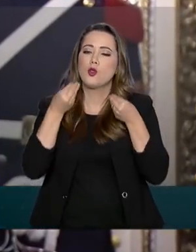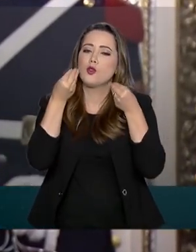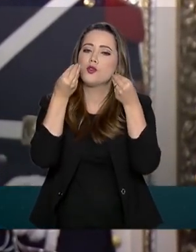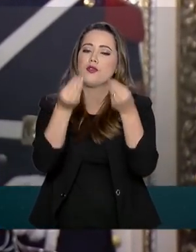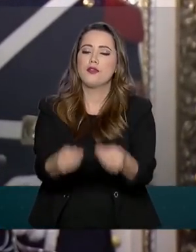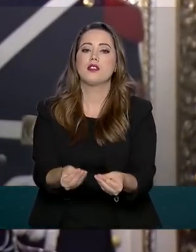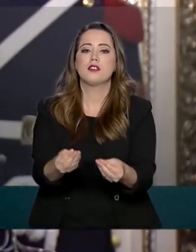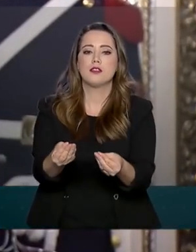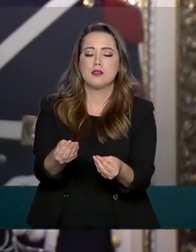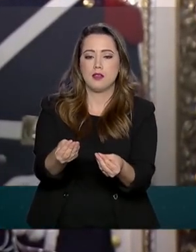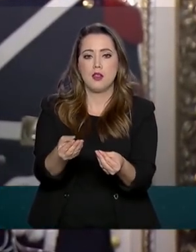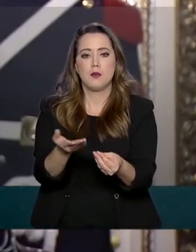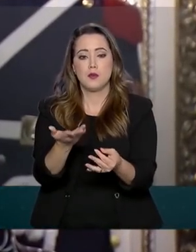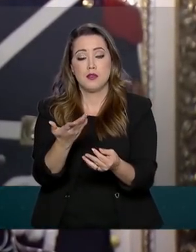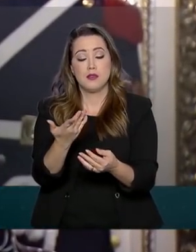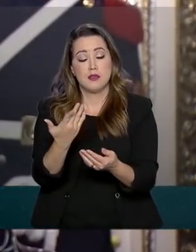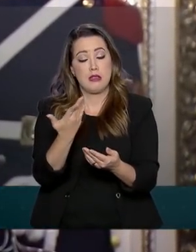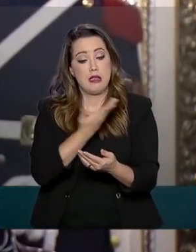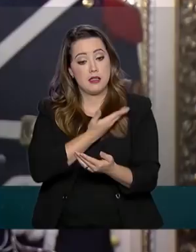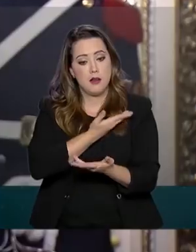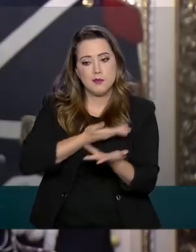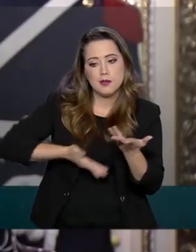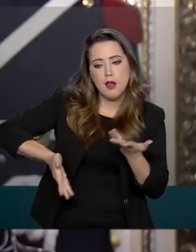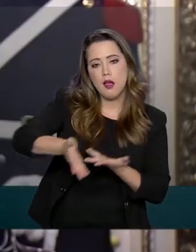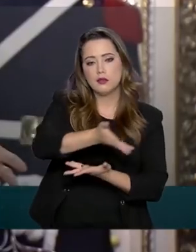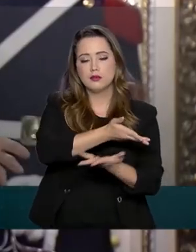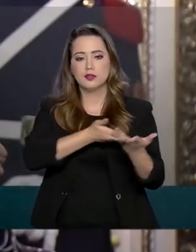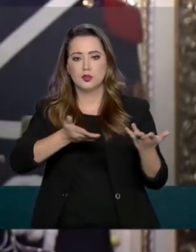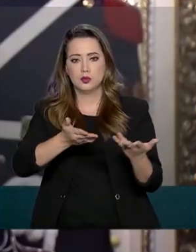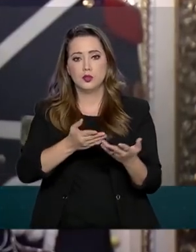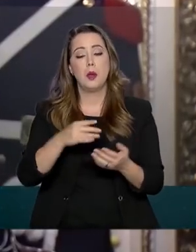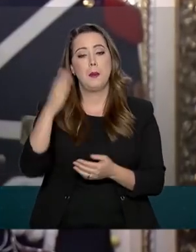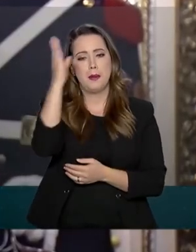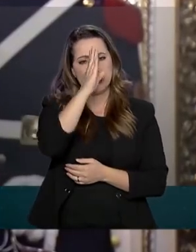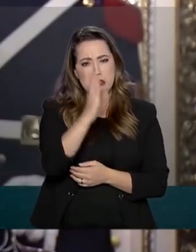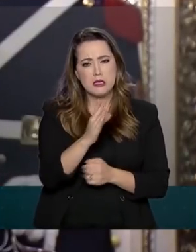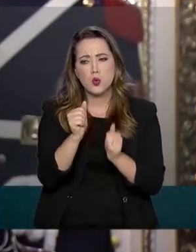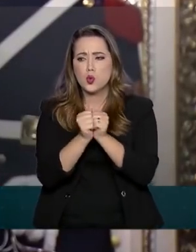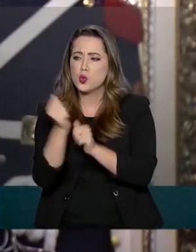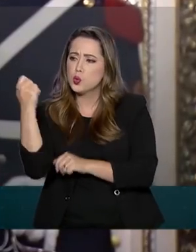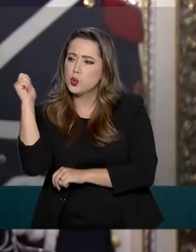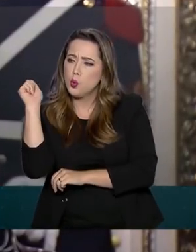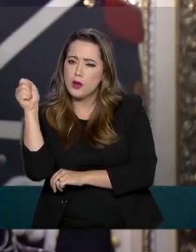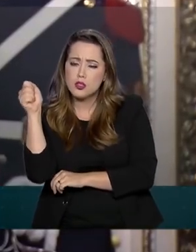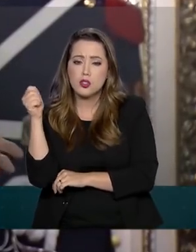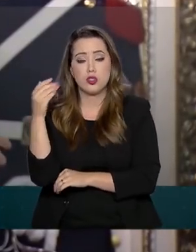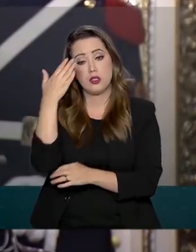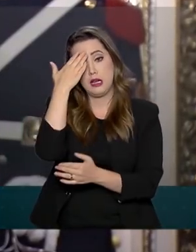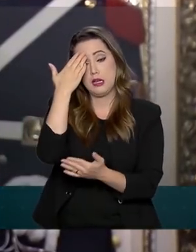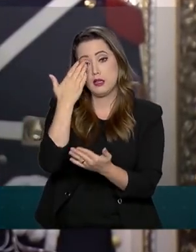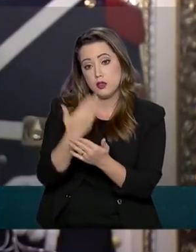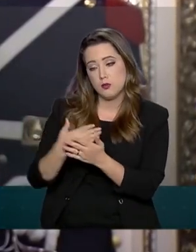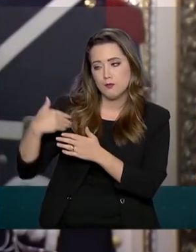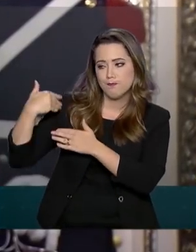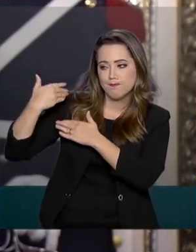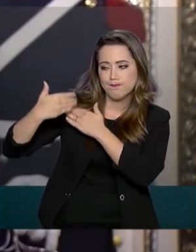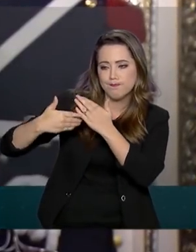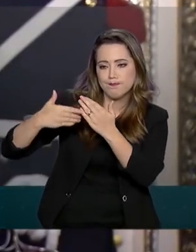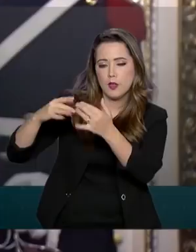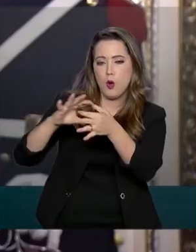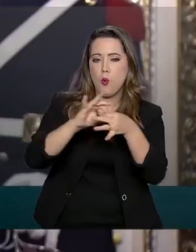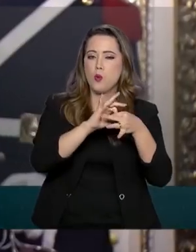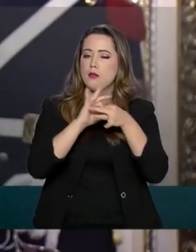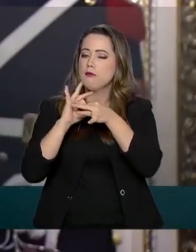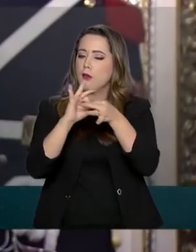relação. Brasileiros e argentinos, acreditamos na nossa relação de afeto de anos e de